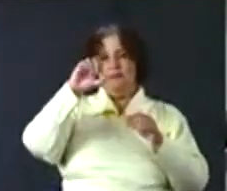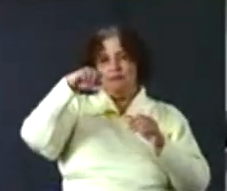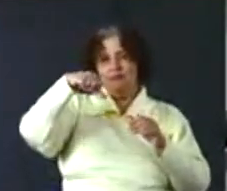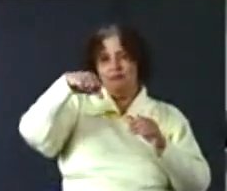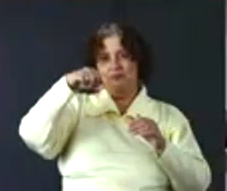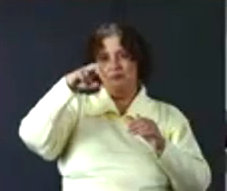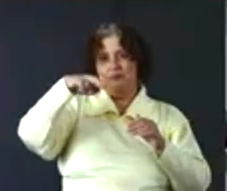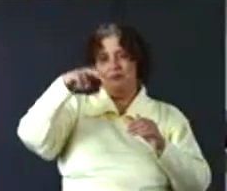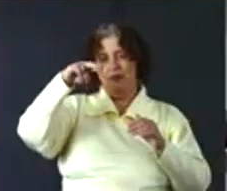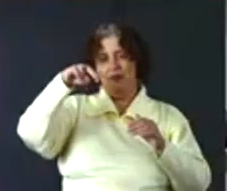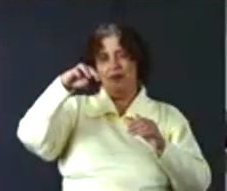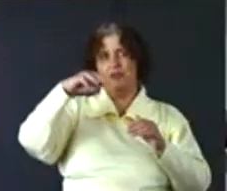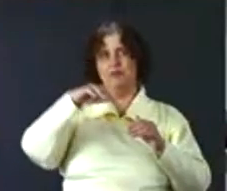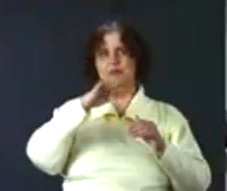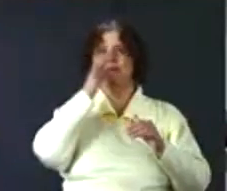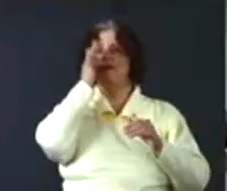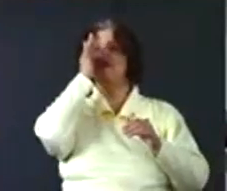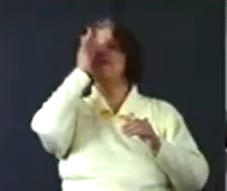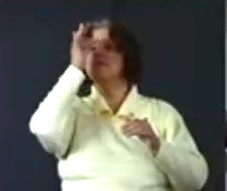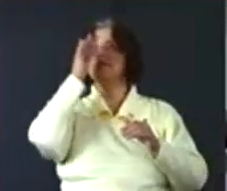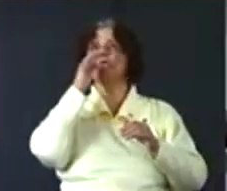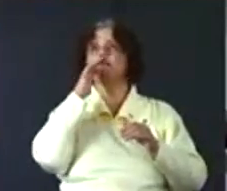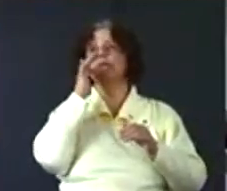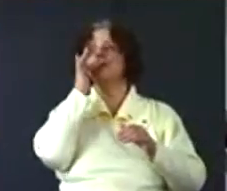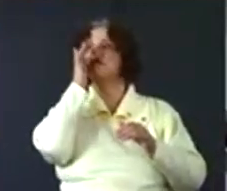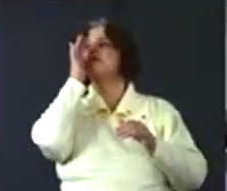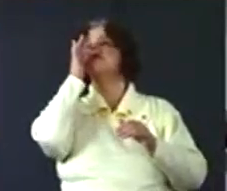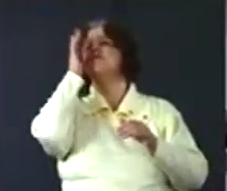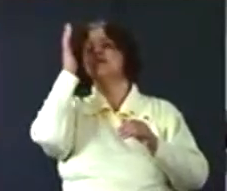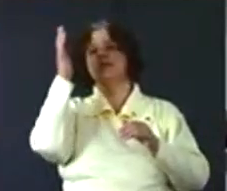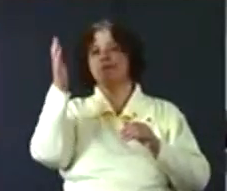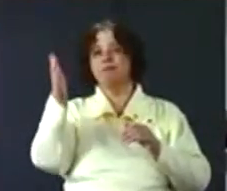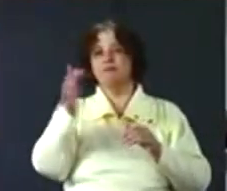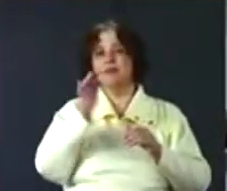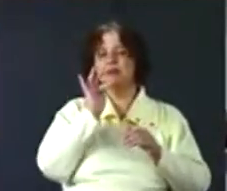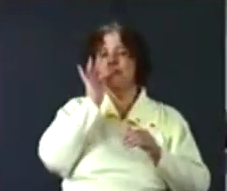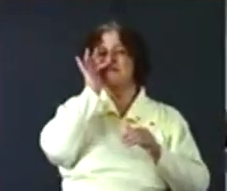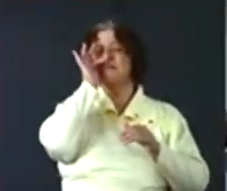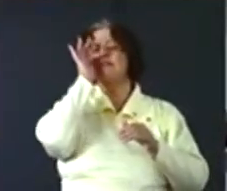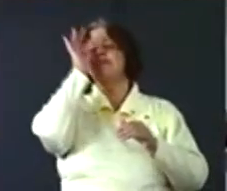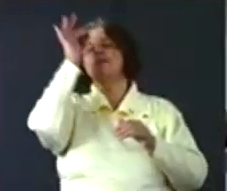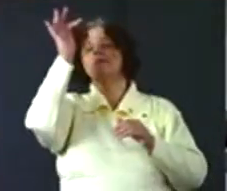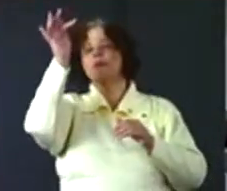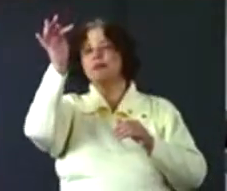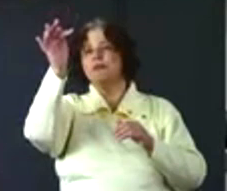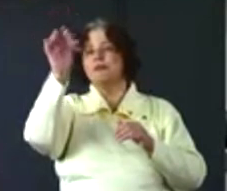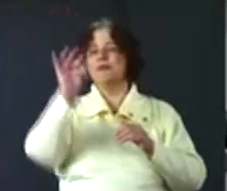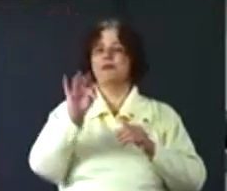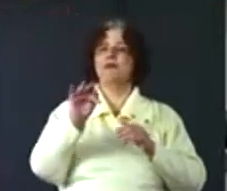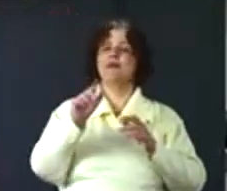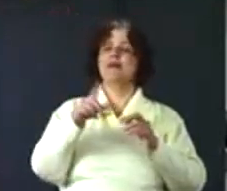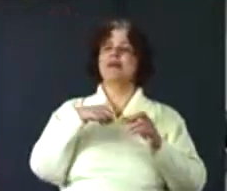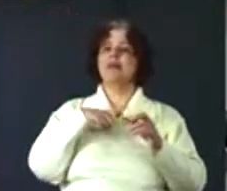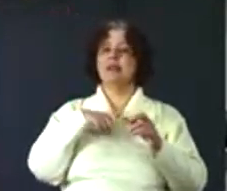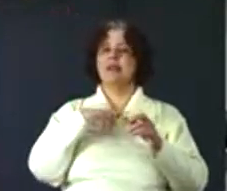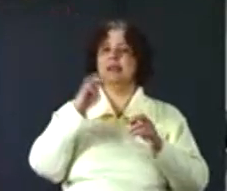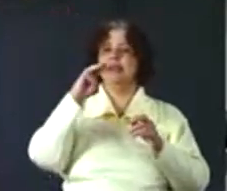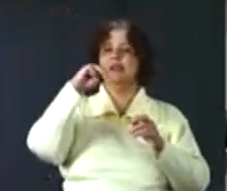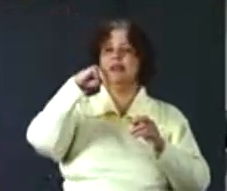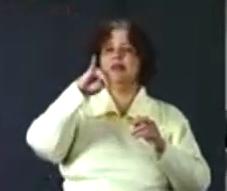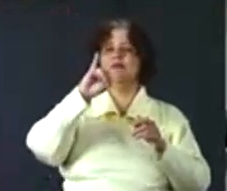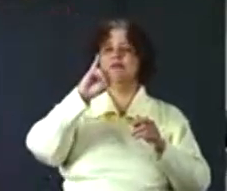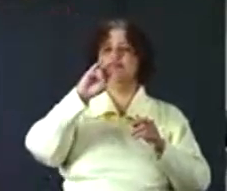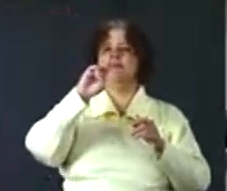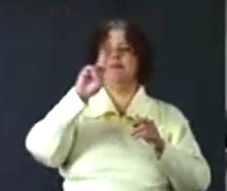nasceu. Então esta cidade, ela tem algumas qualificações, e algo que me chama a atenção quando leio não só a carta à igreja